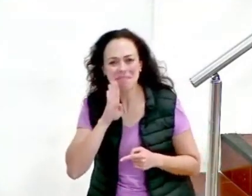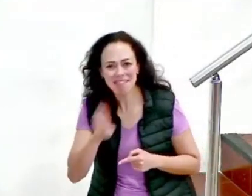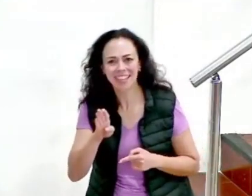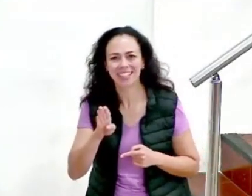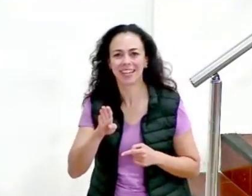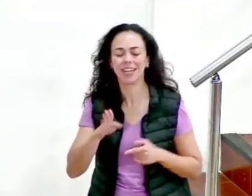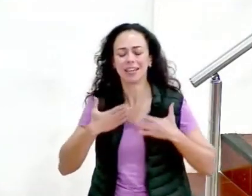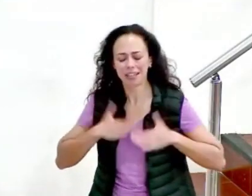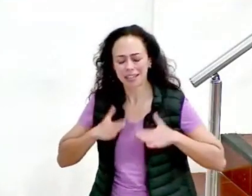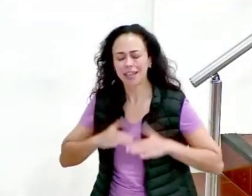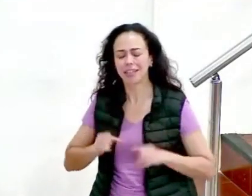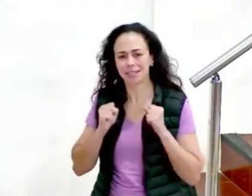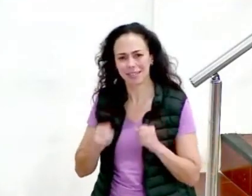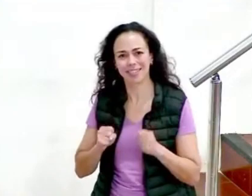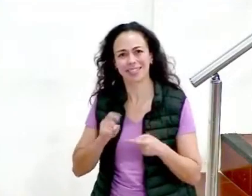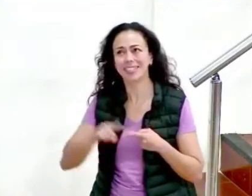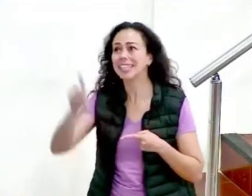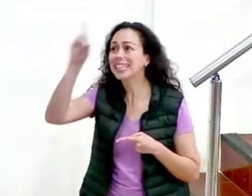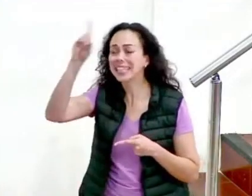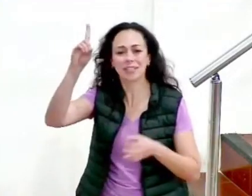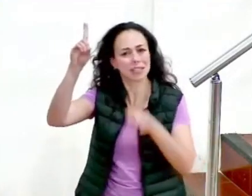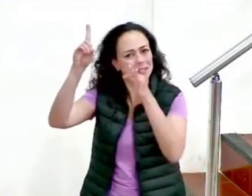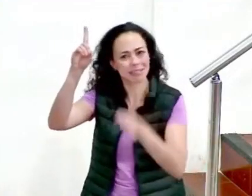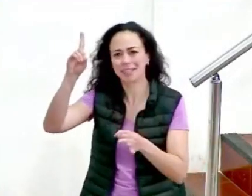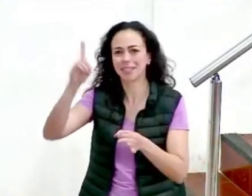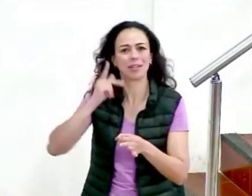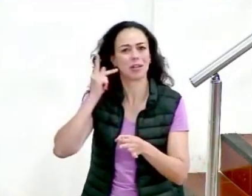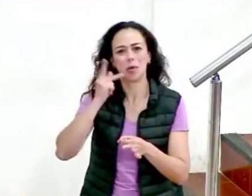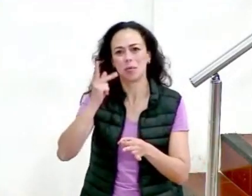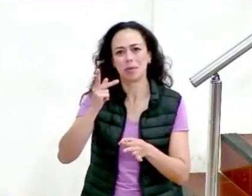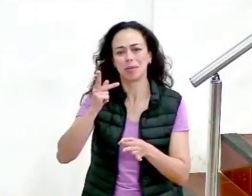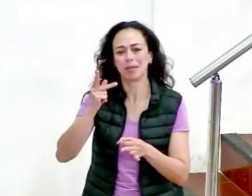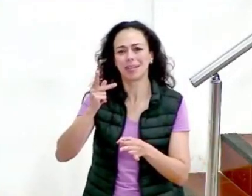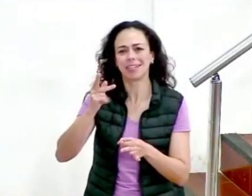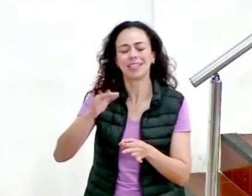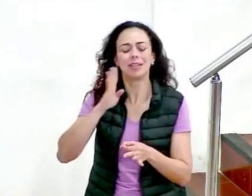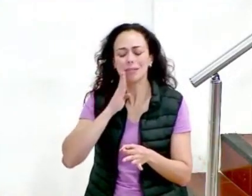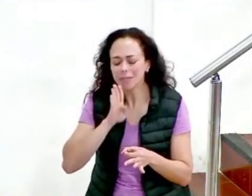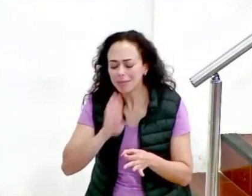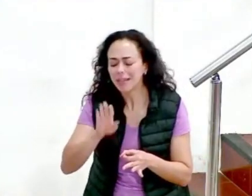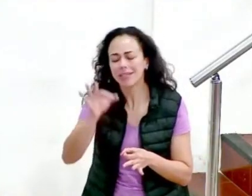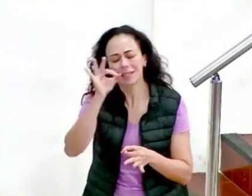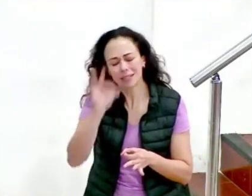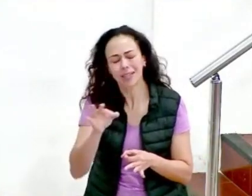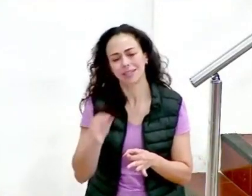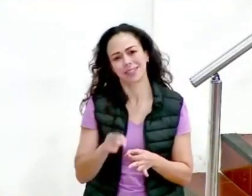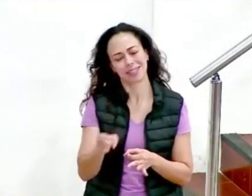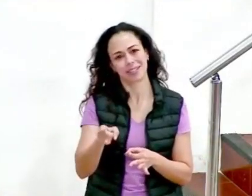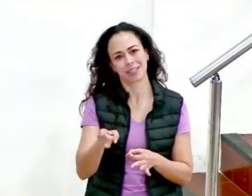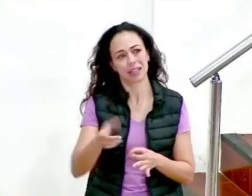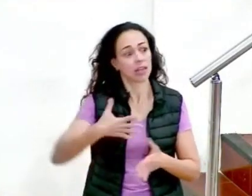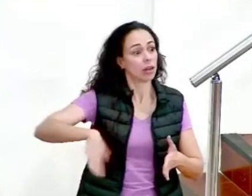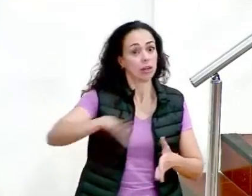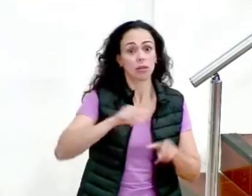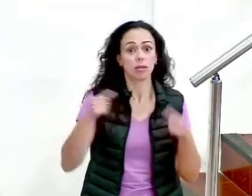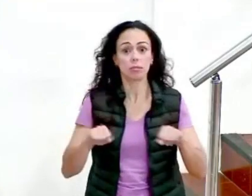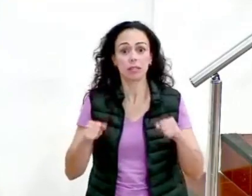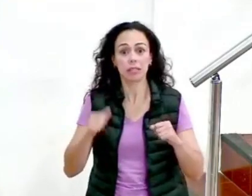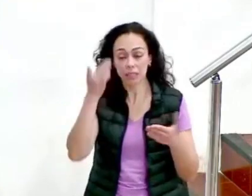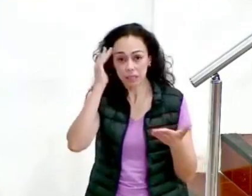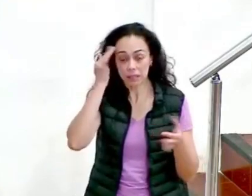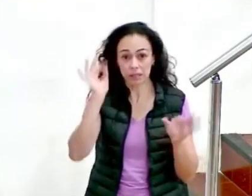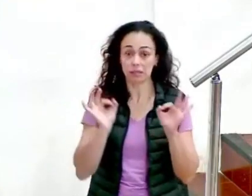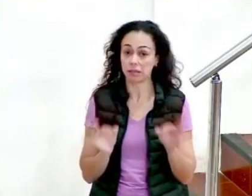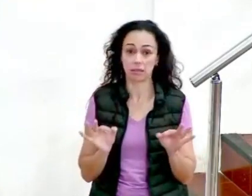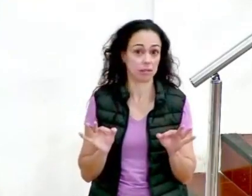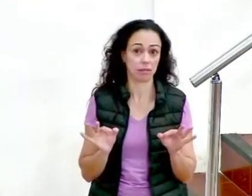eterna. Meus queridos, nós precisamos nos atentar para essa realidade. E isso é revelar